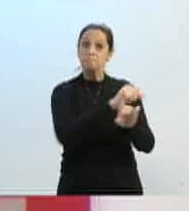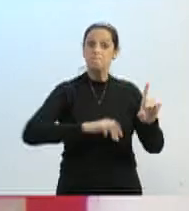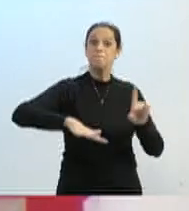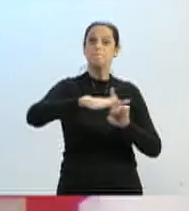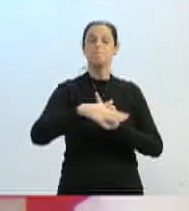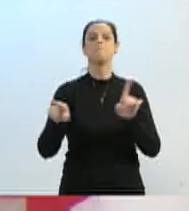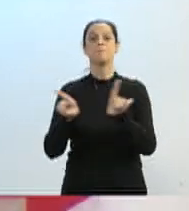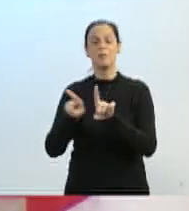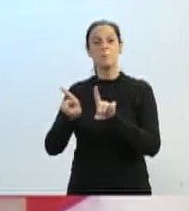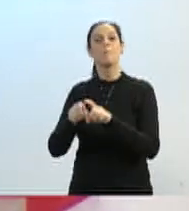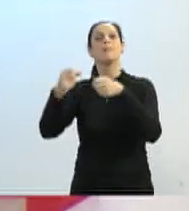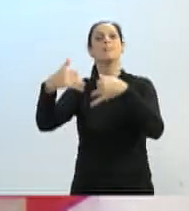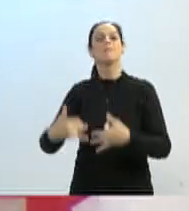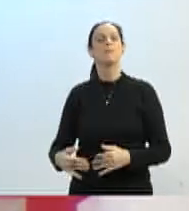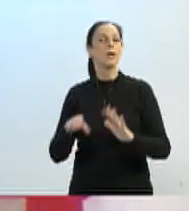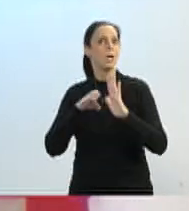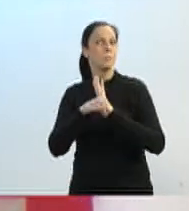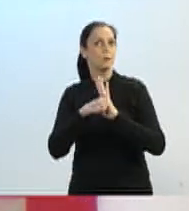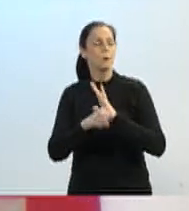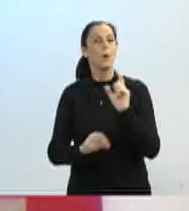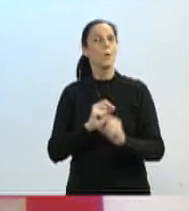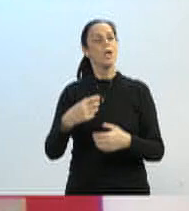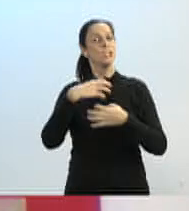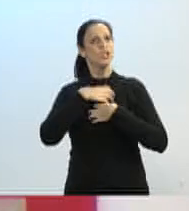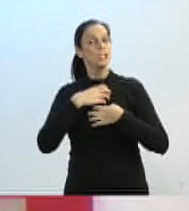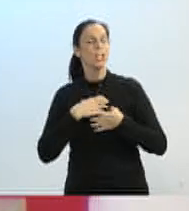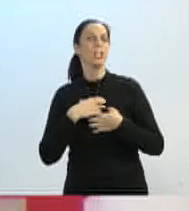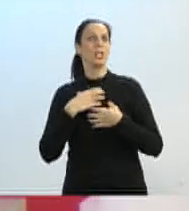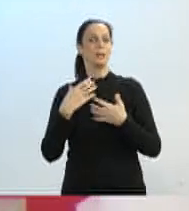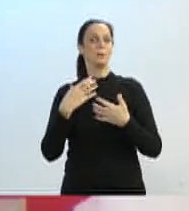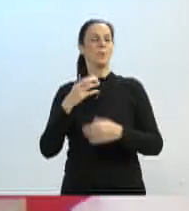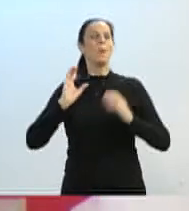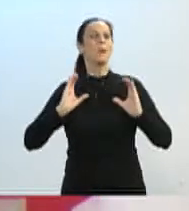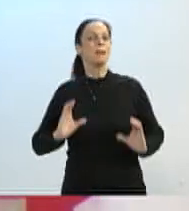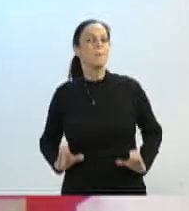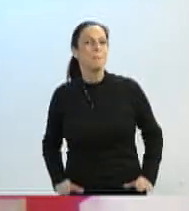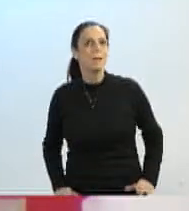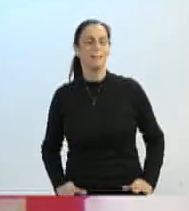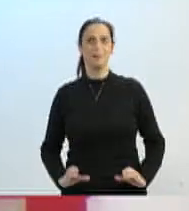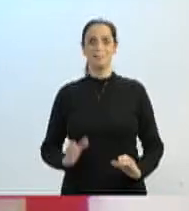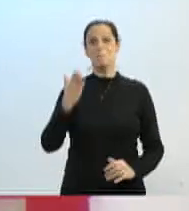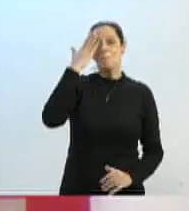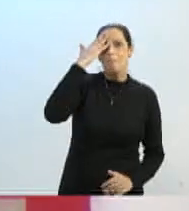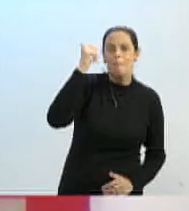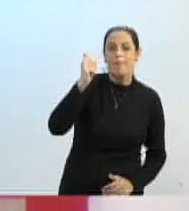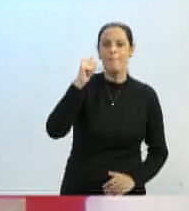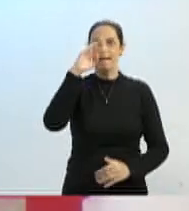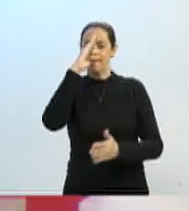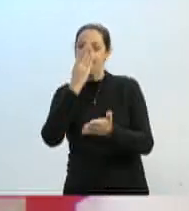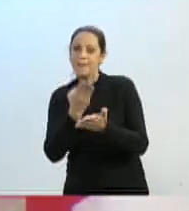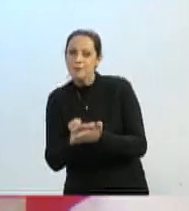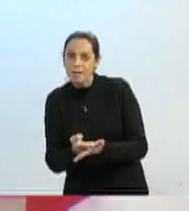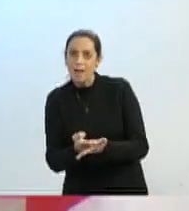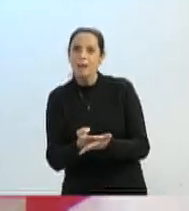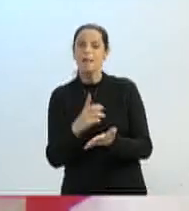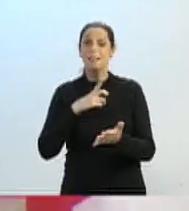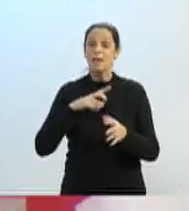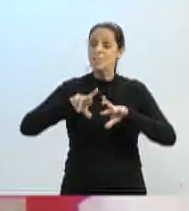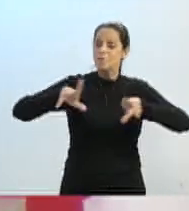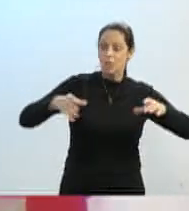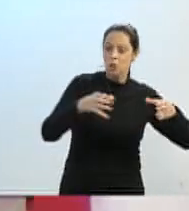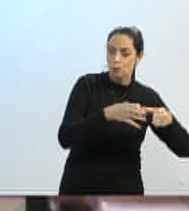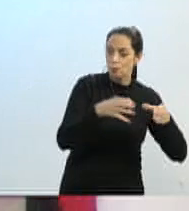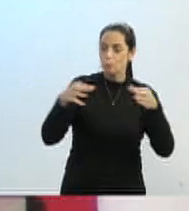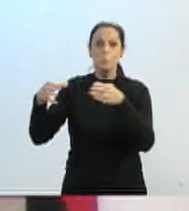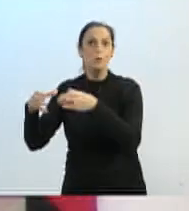também definida por normas de comportamento, saberes, hábitos ou crenças que diferenciam um grupo de outro.